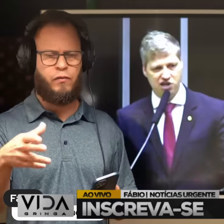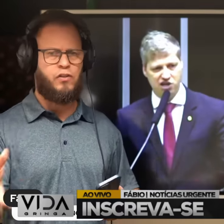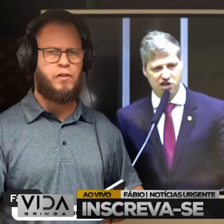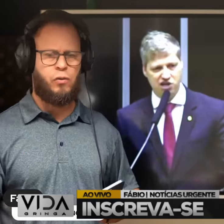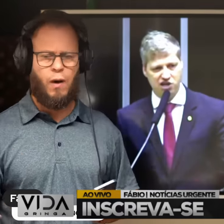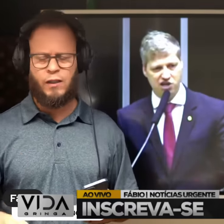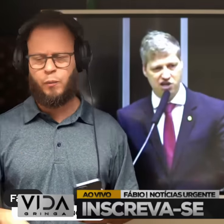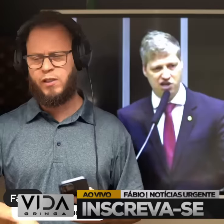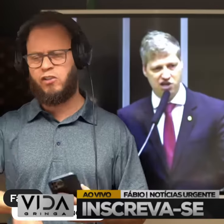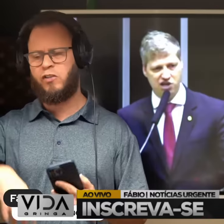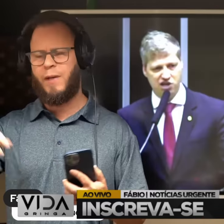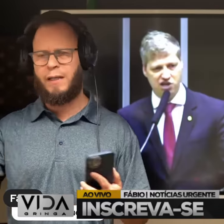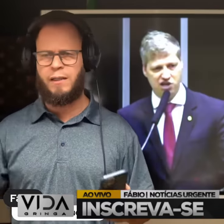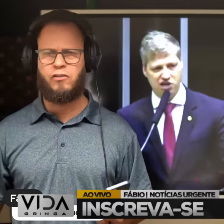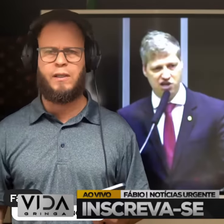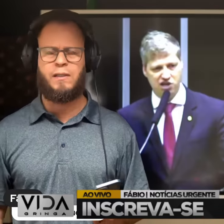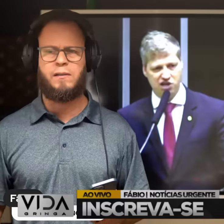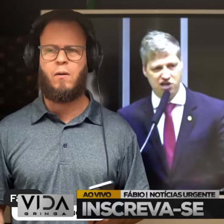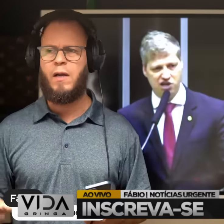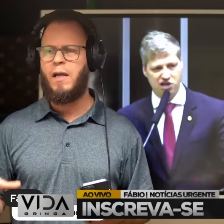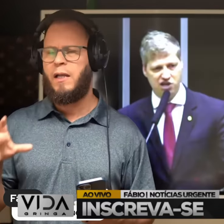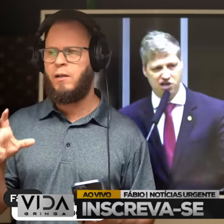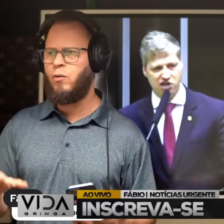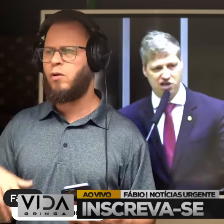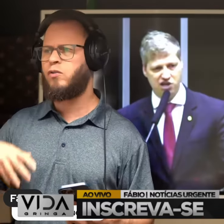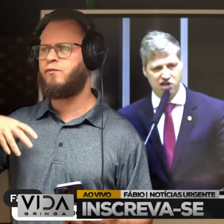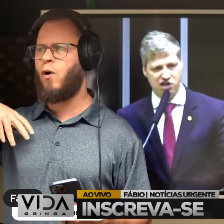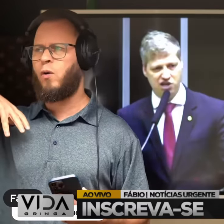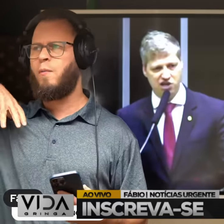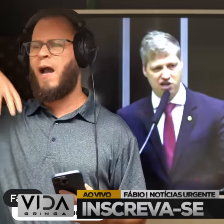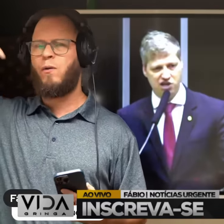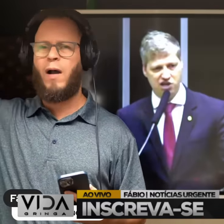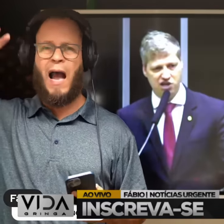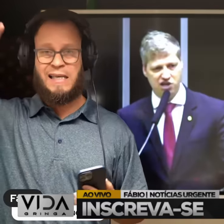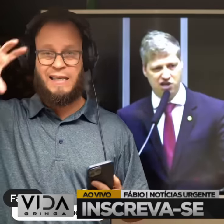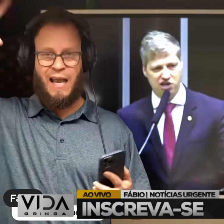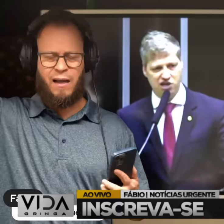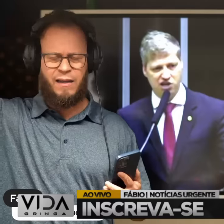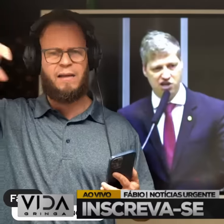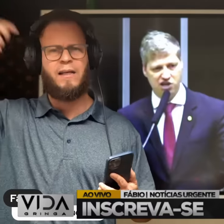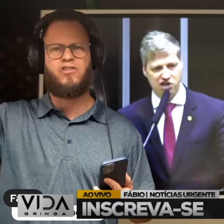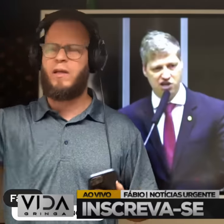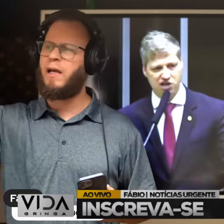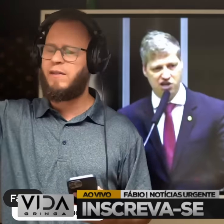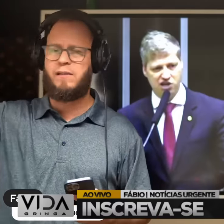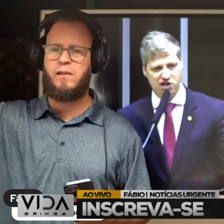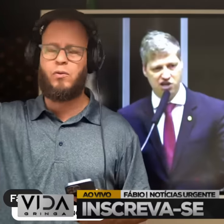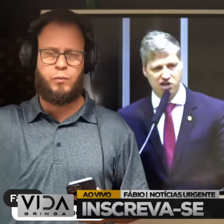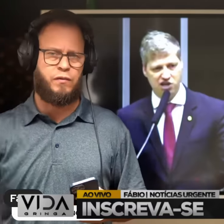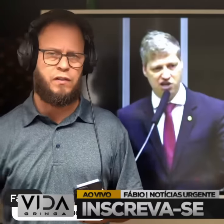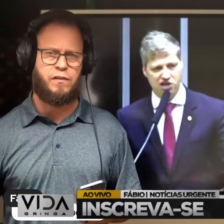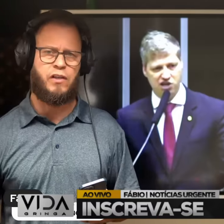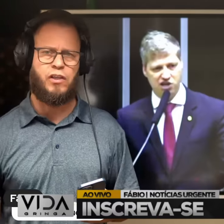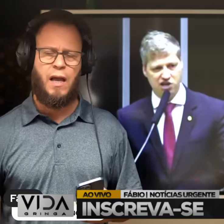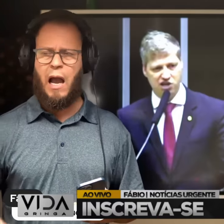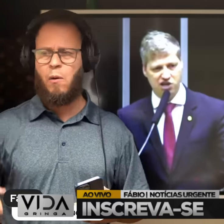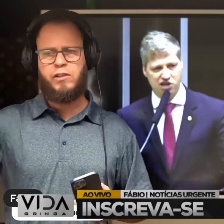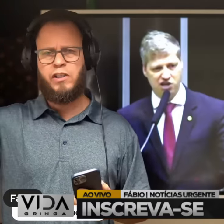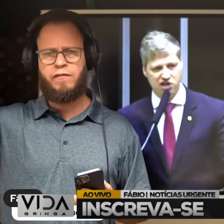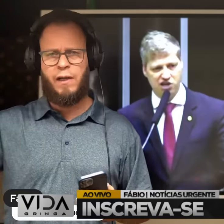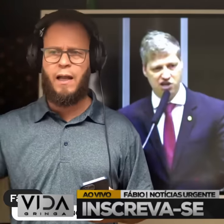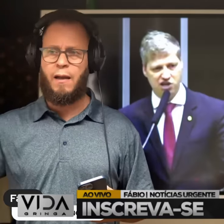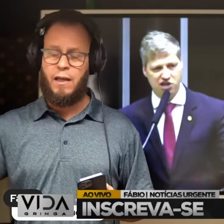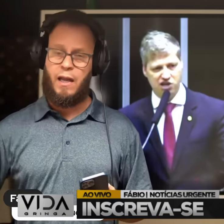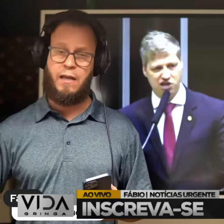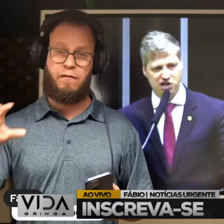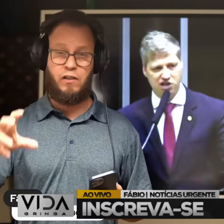em 2024, para a gente ter uma grande eleição, e o nosso foco maior, a guerra, né? A grande guerra vai ser em 2026, aonde a gente